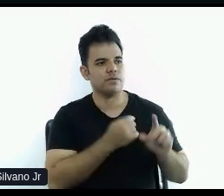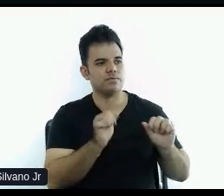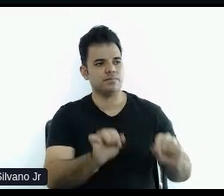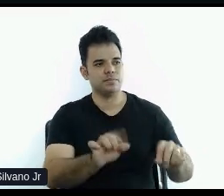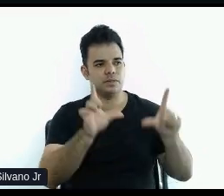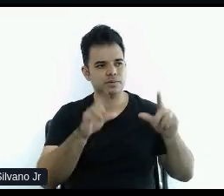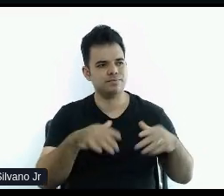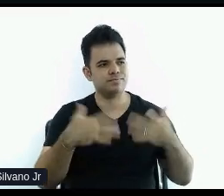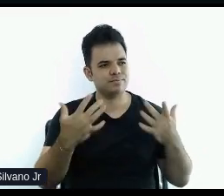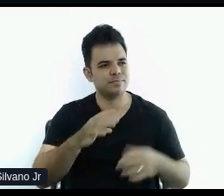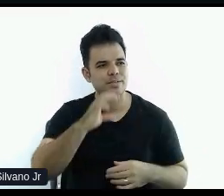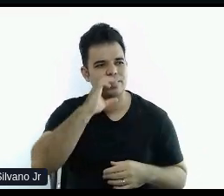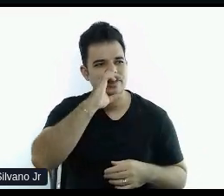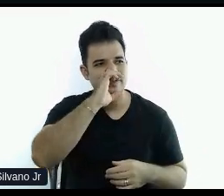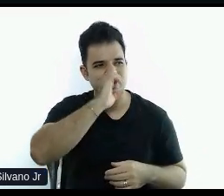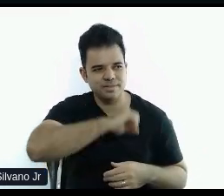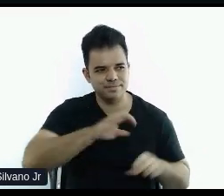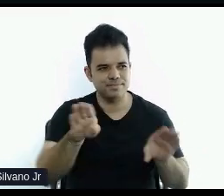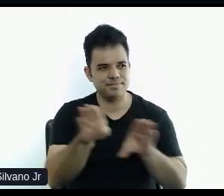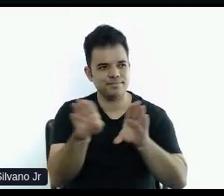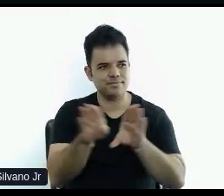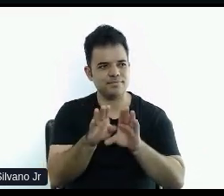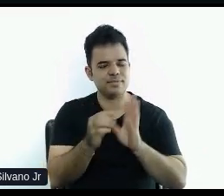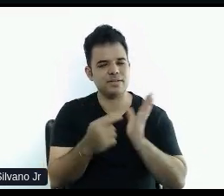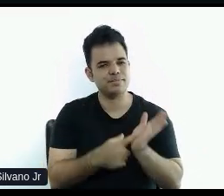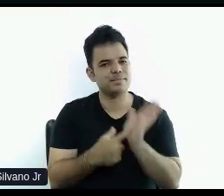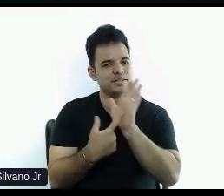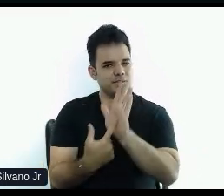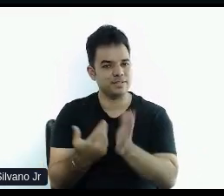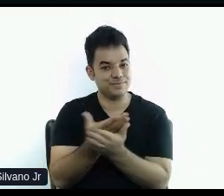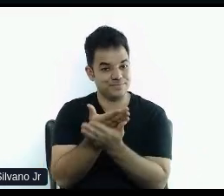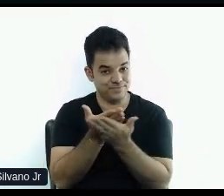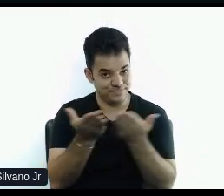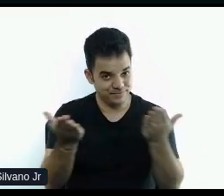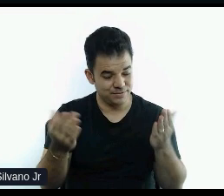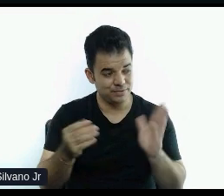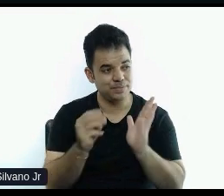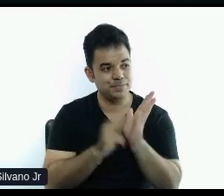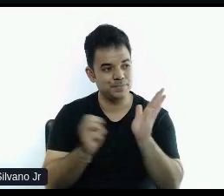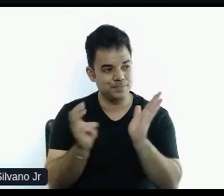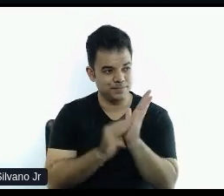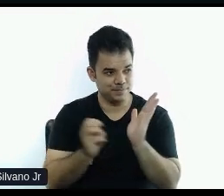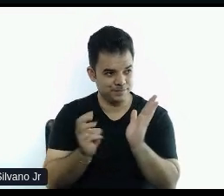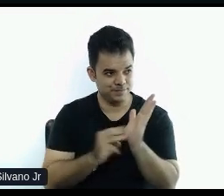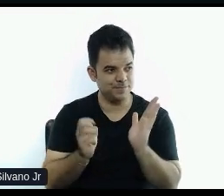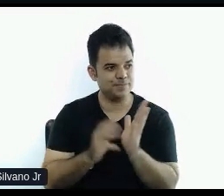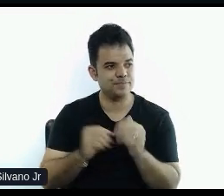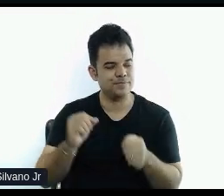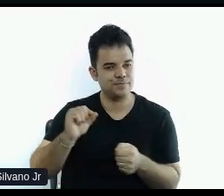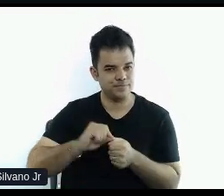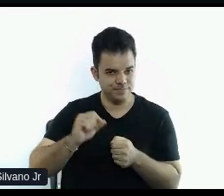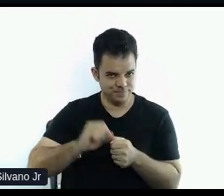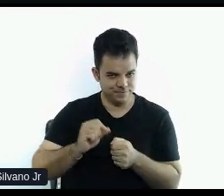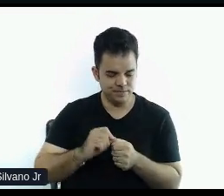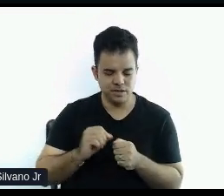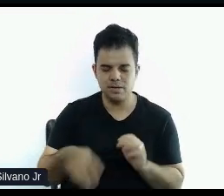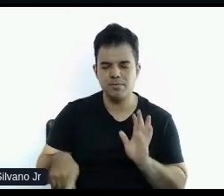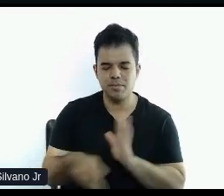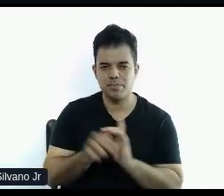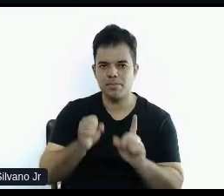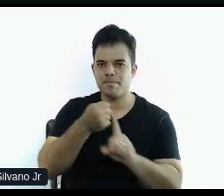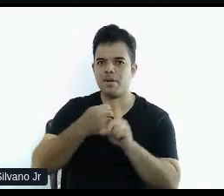isso, eu gostaria muito de apresentar para vocês essa metodologia que fez, porque gerou um impacto muito positivo na